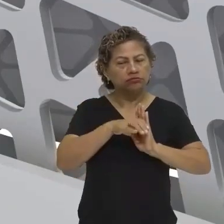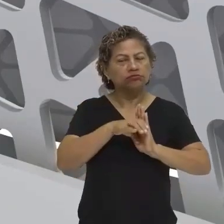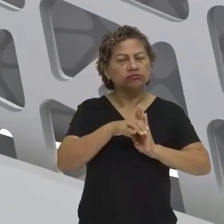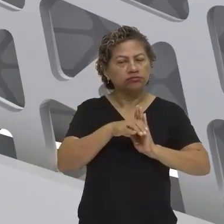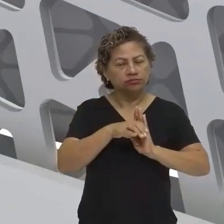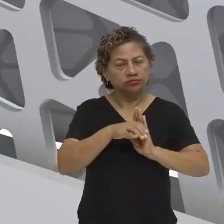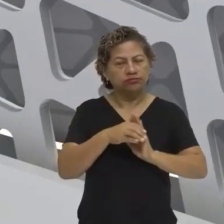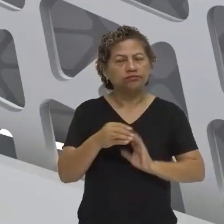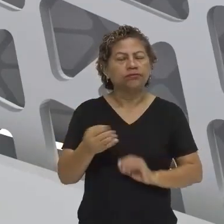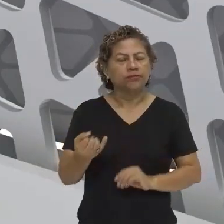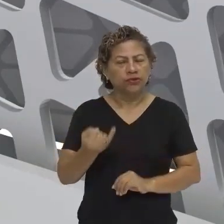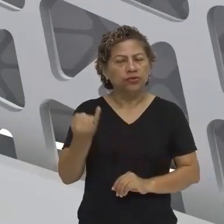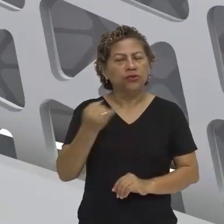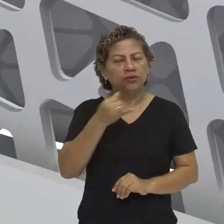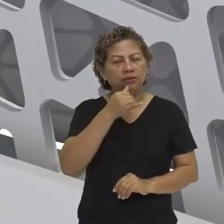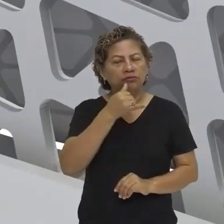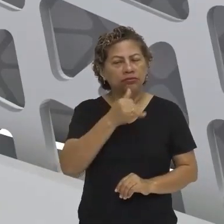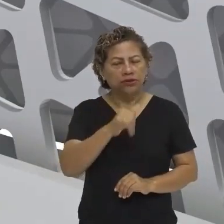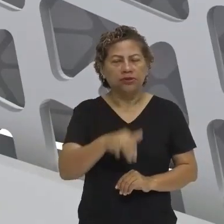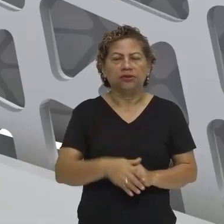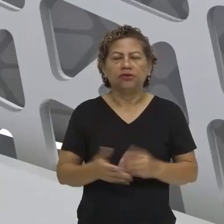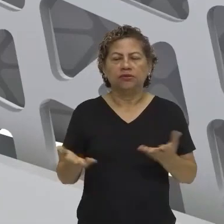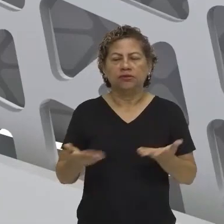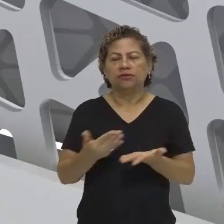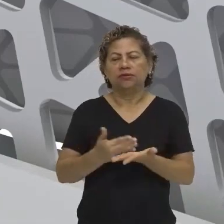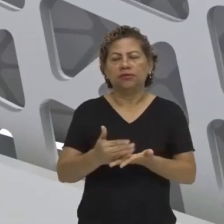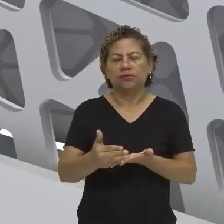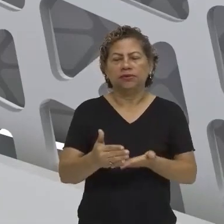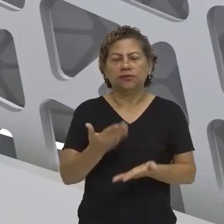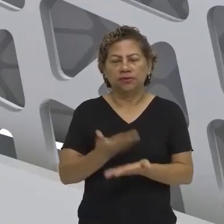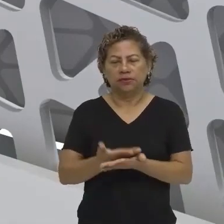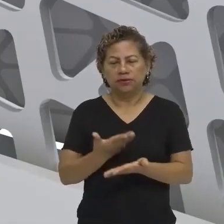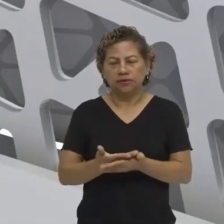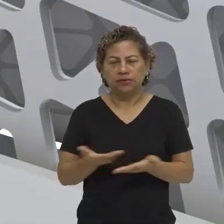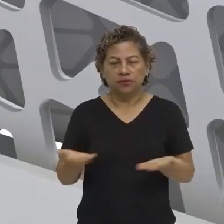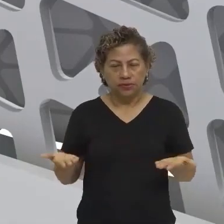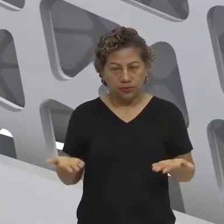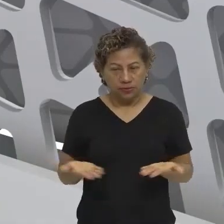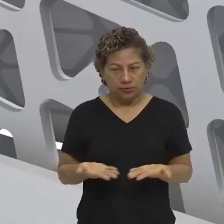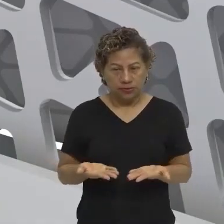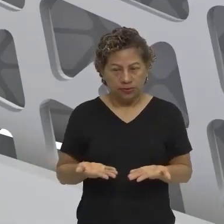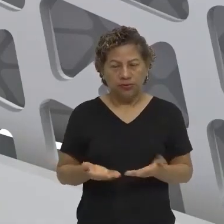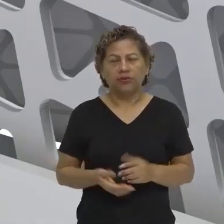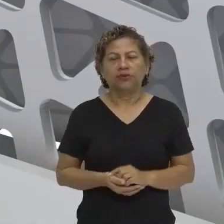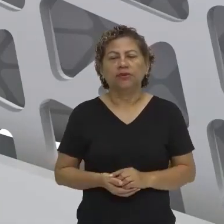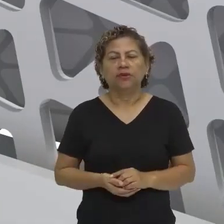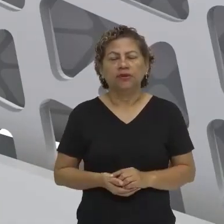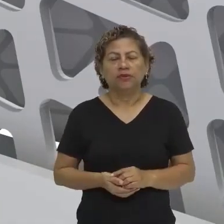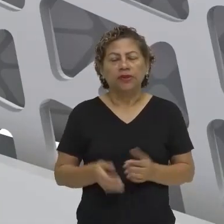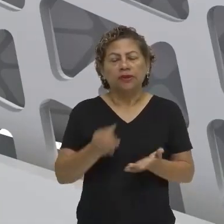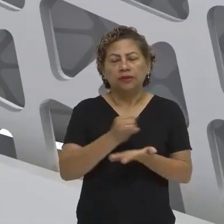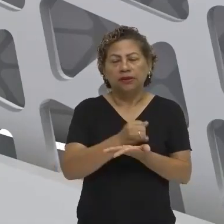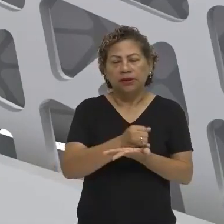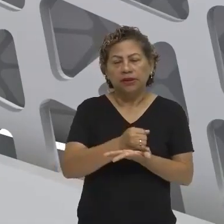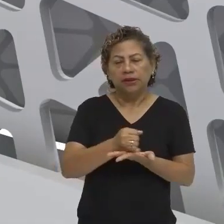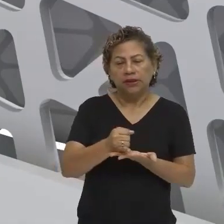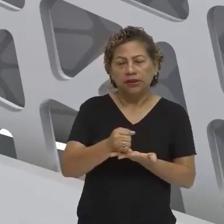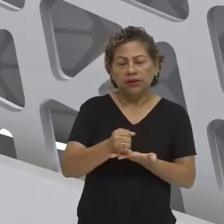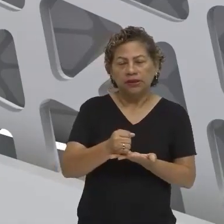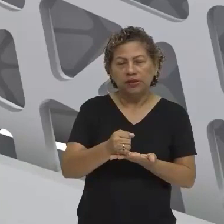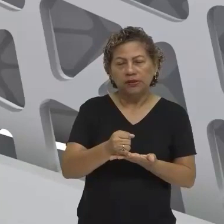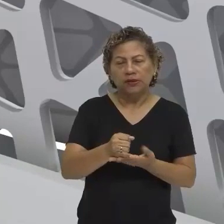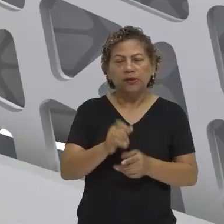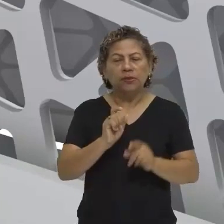atual e nós vamos iniciar a aula de hoje mostrando para vocês aí uma introdução ao conceito